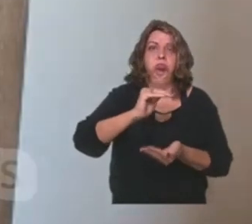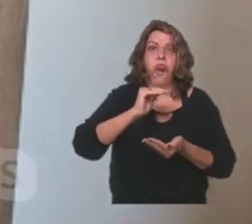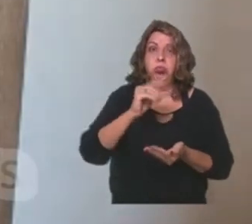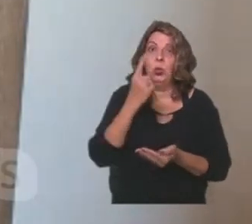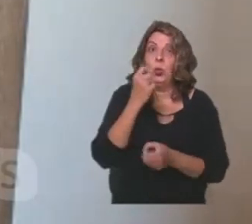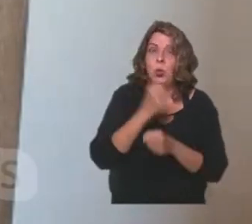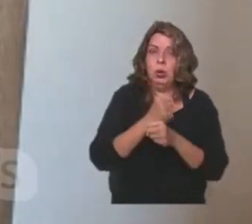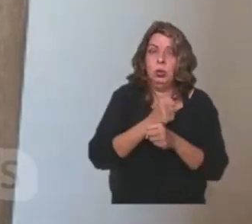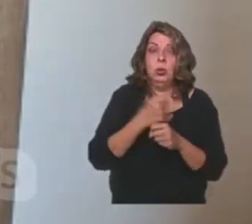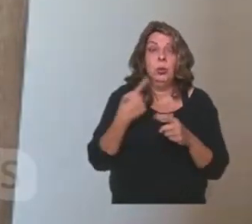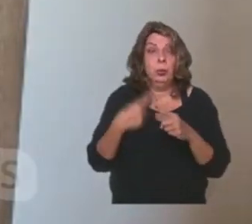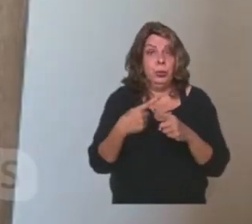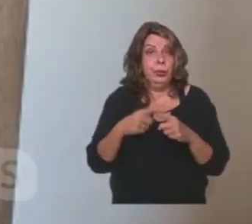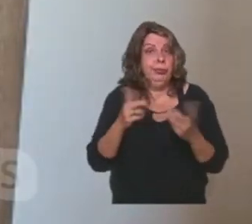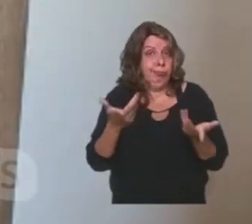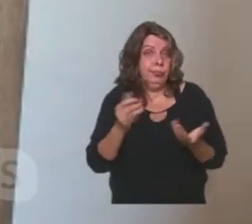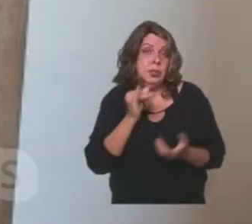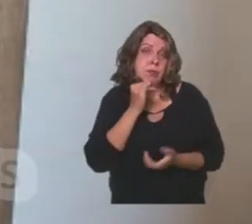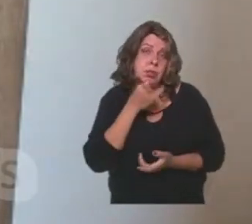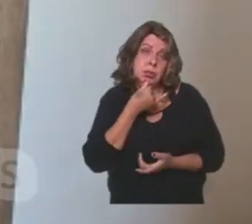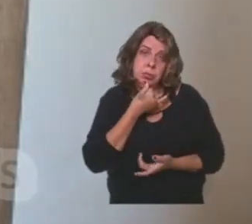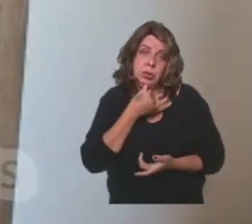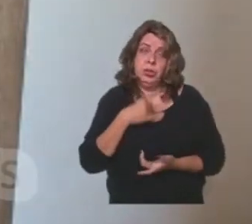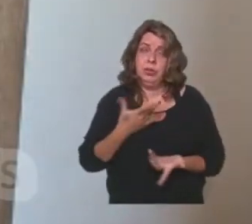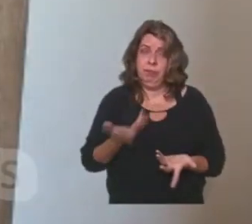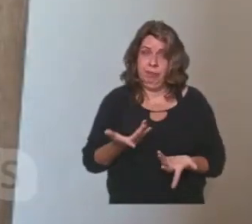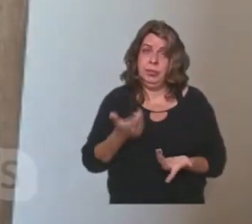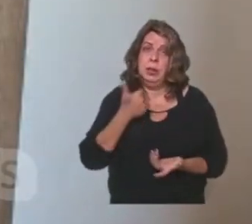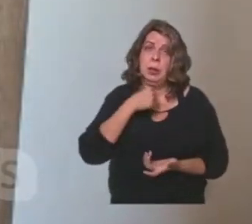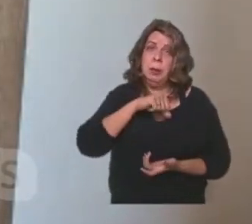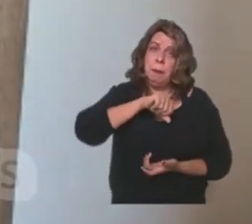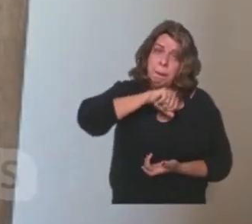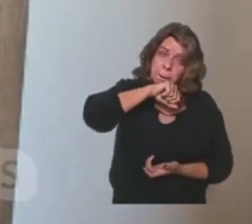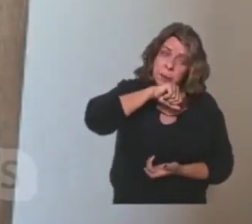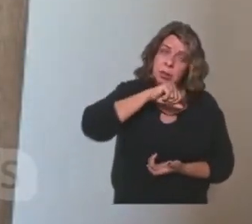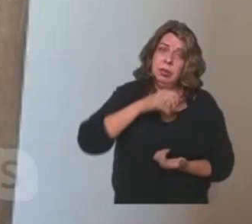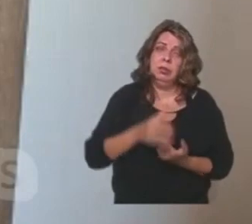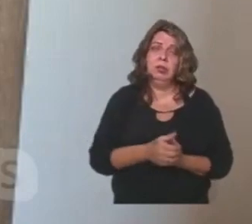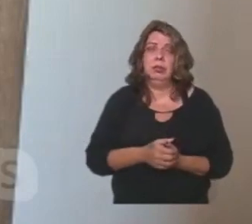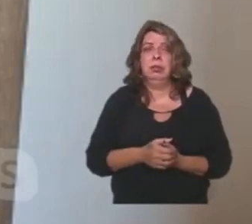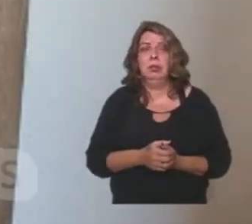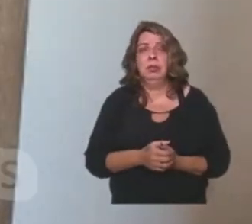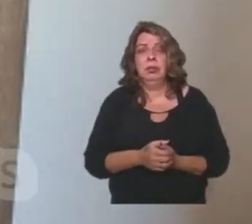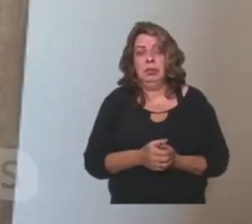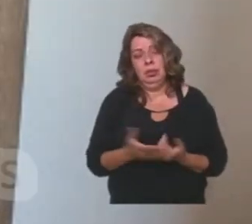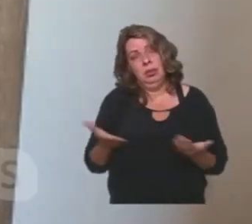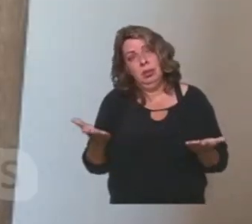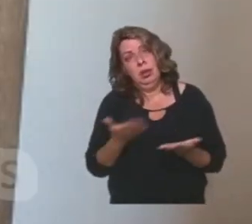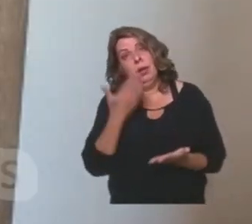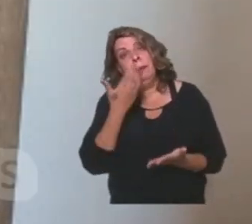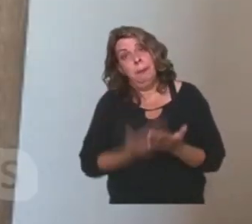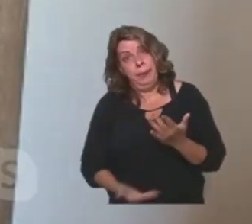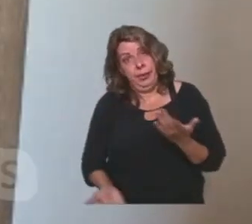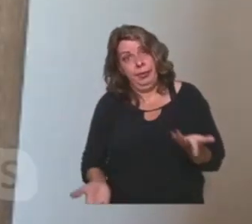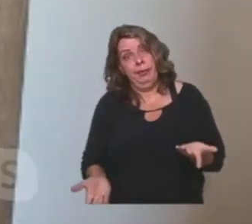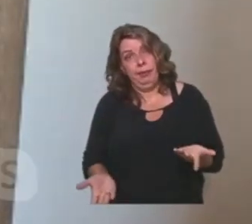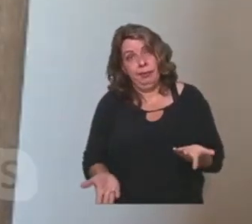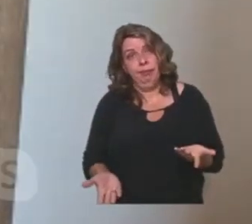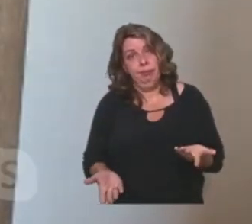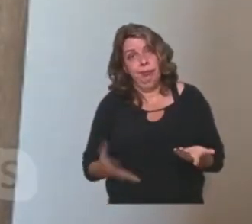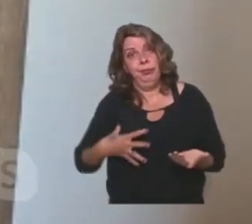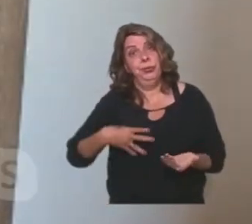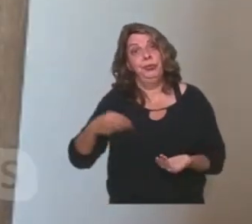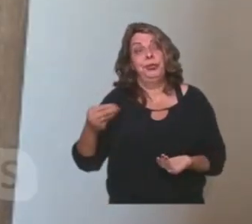o luto, né, ele preparar essa mãe para o luto e preparar após, né, a perda, para ela poder